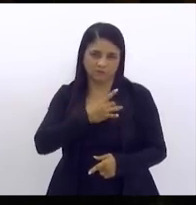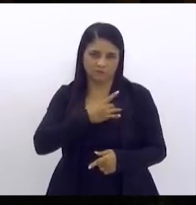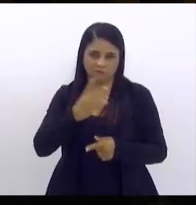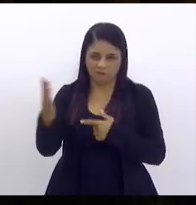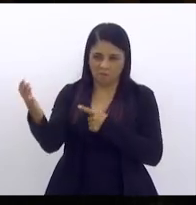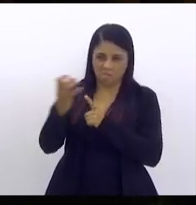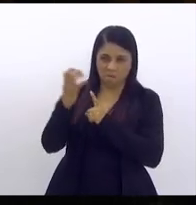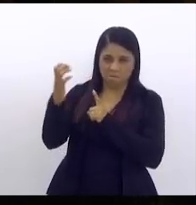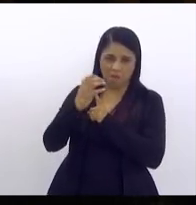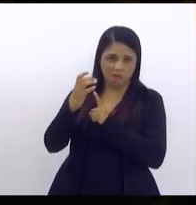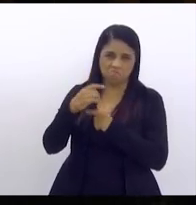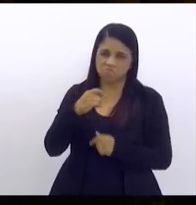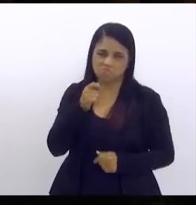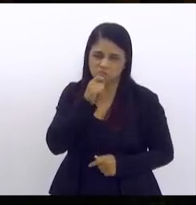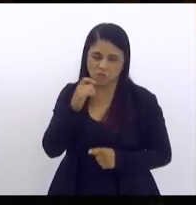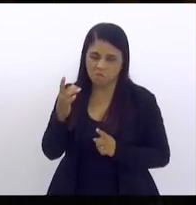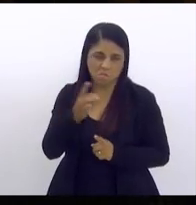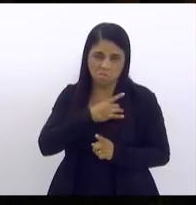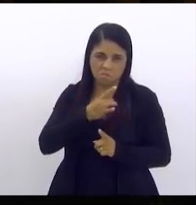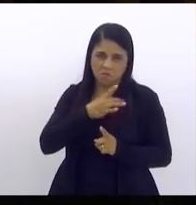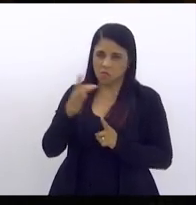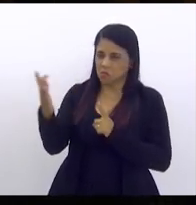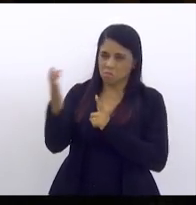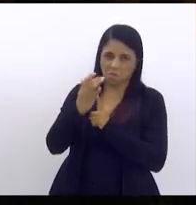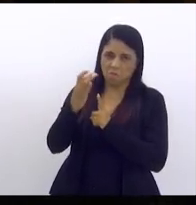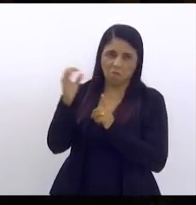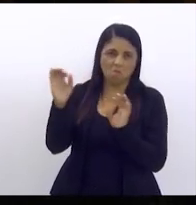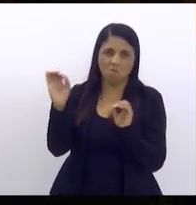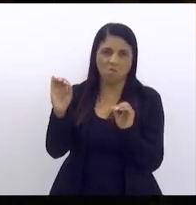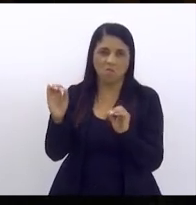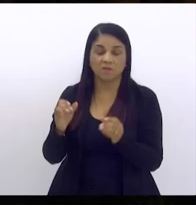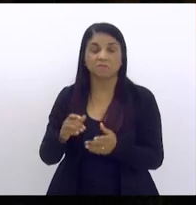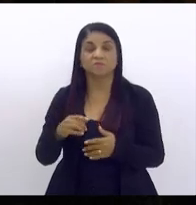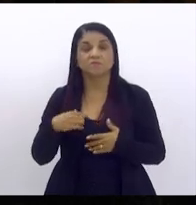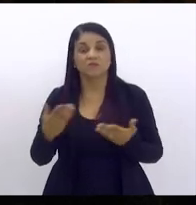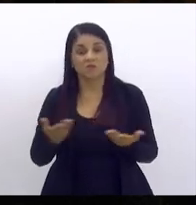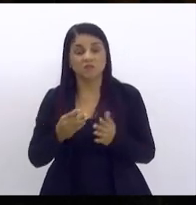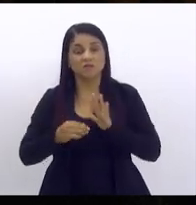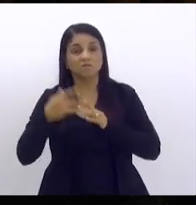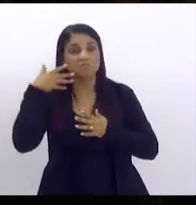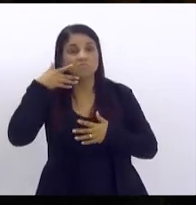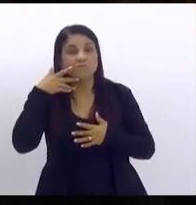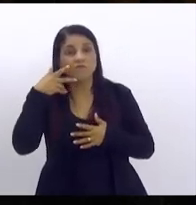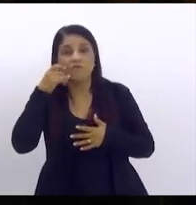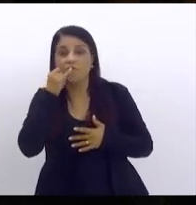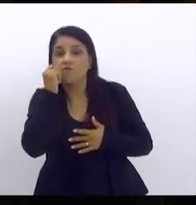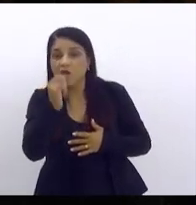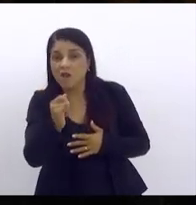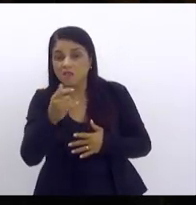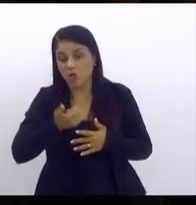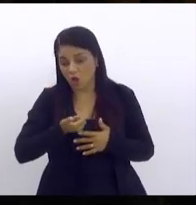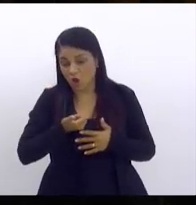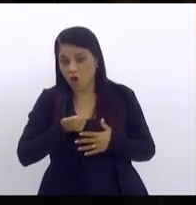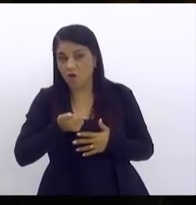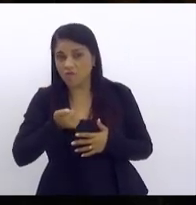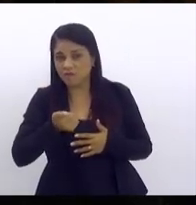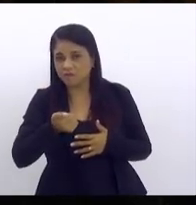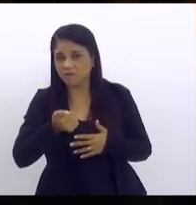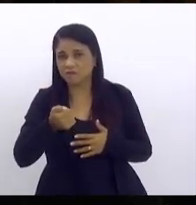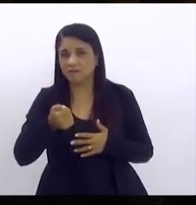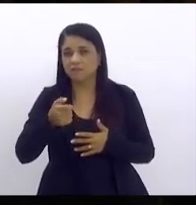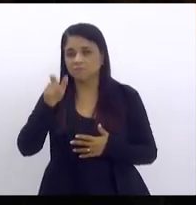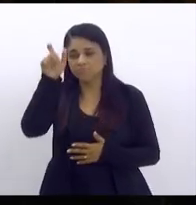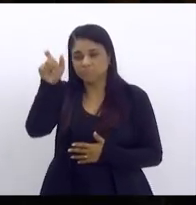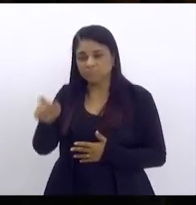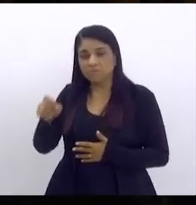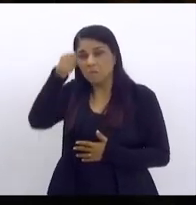me dirigir e aproveitar a presença do deputado Felipe Pobel para revelar aqui uma covardia que tem acontecido por obra do